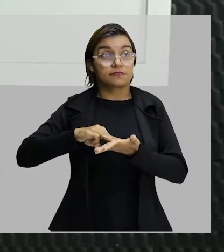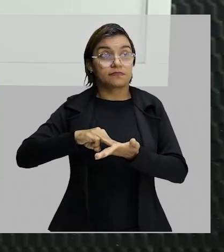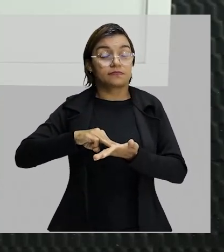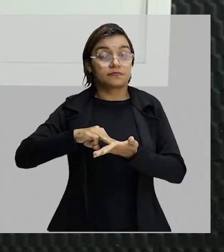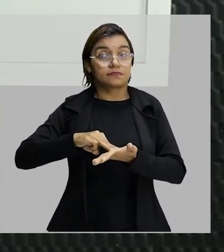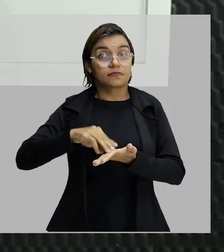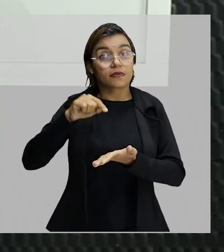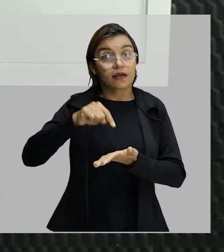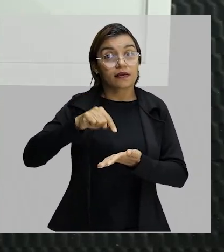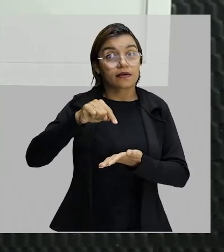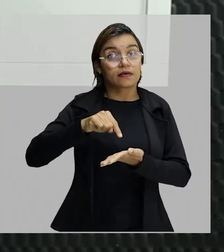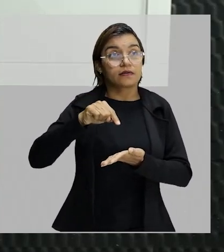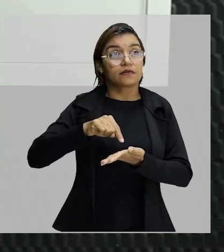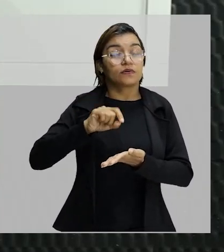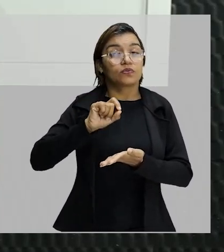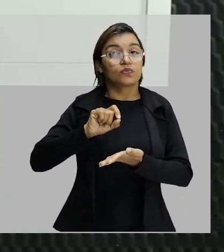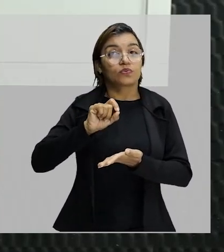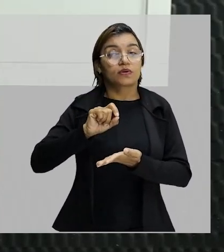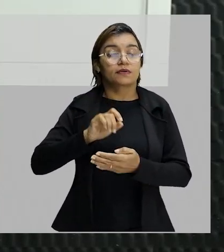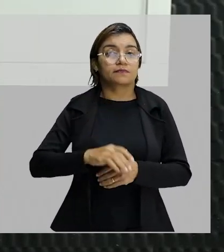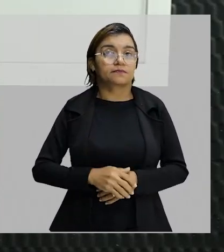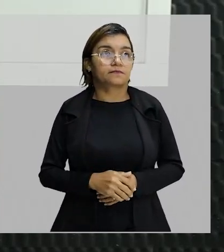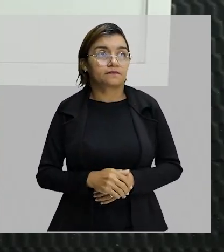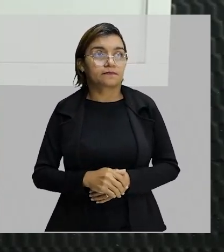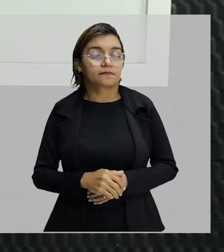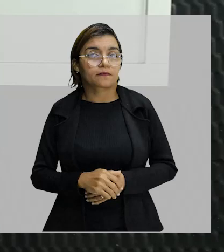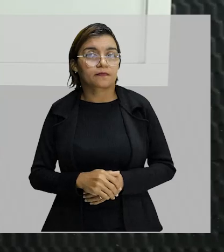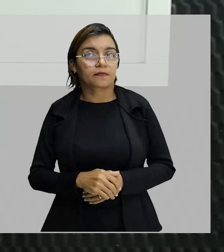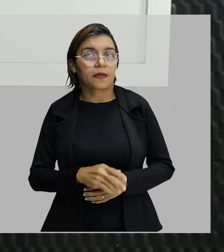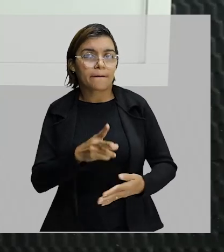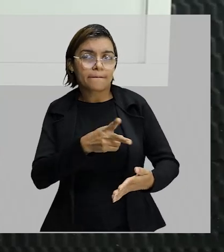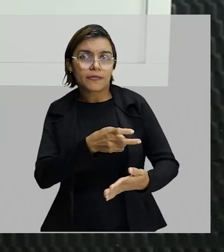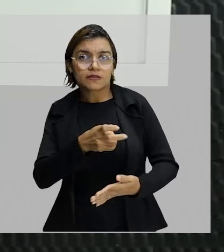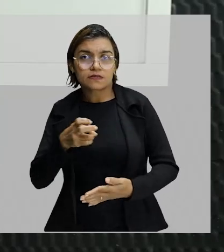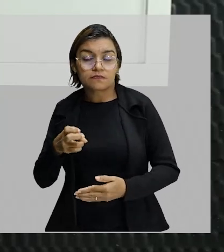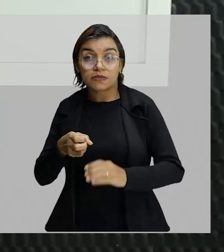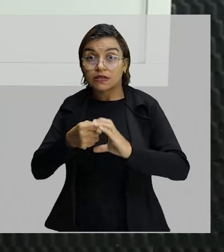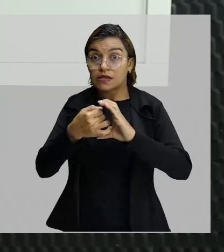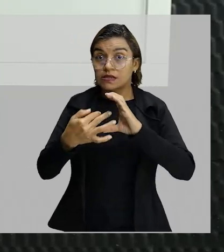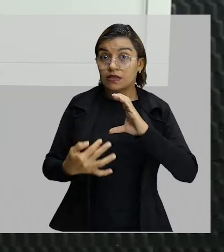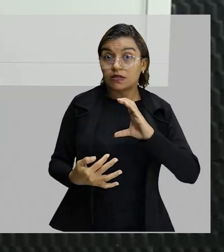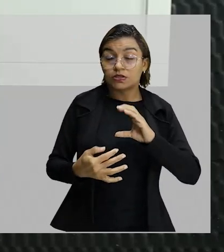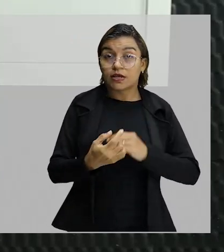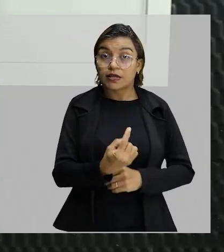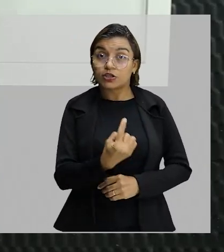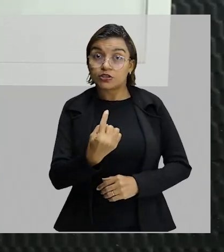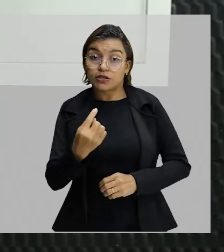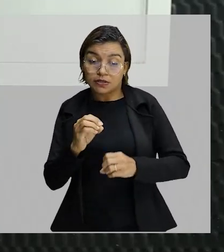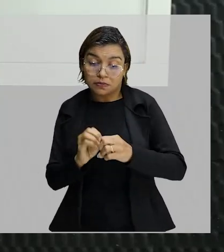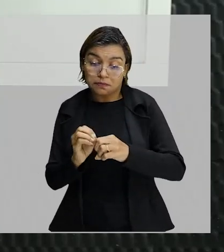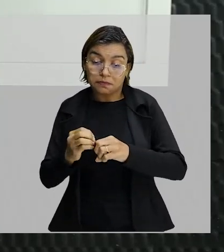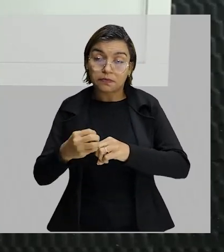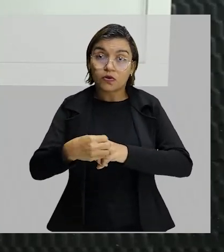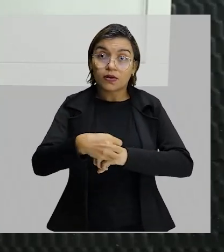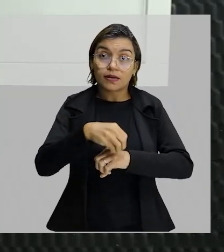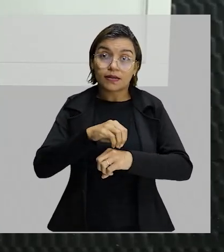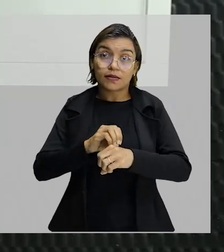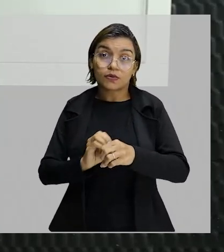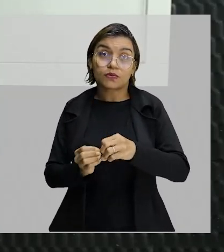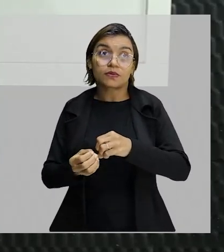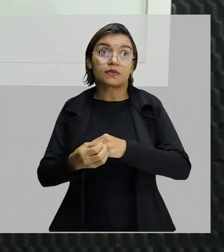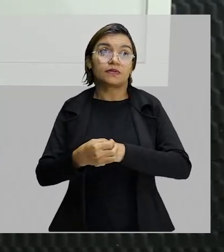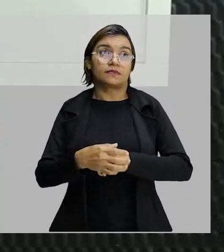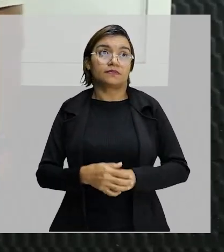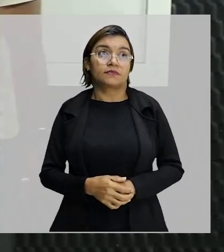E nessa massa nós vamos, né, ver a característica de cada molécula. Ou seja, é massa vezes a